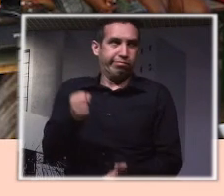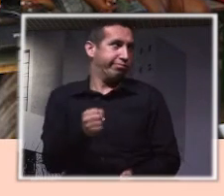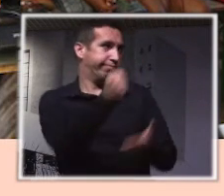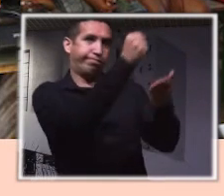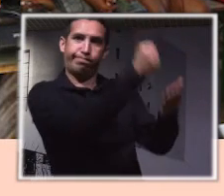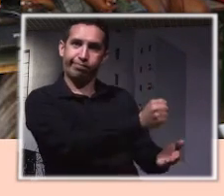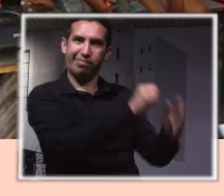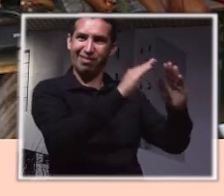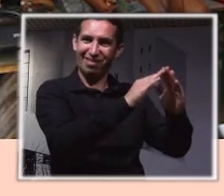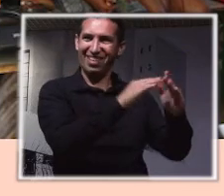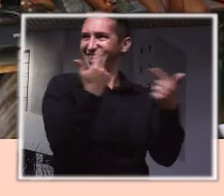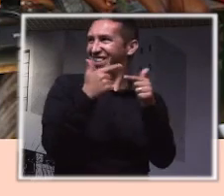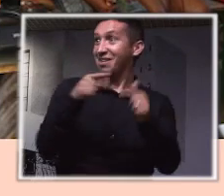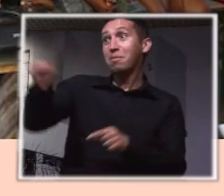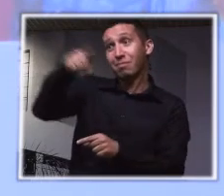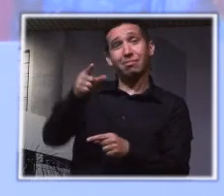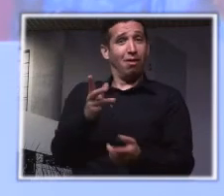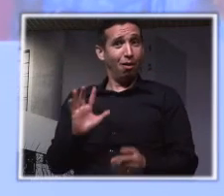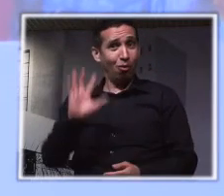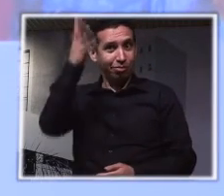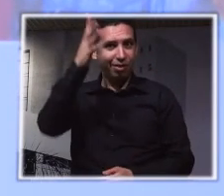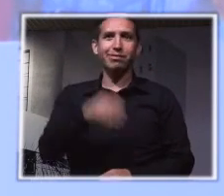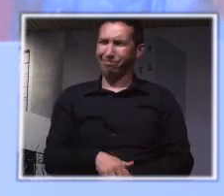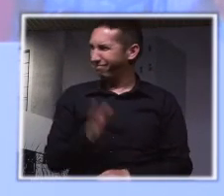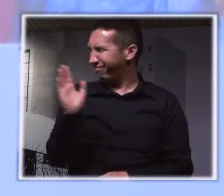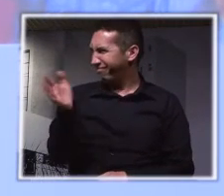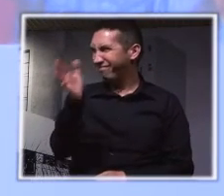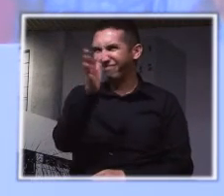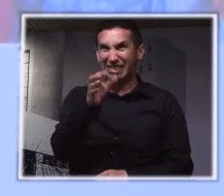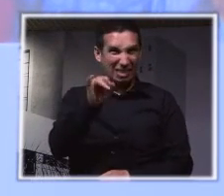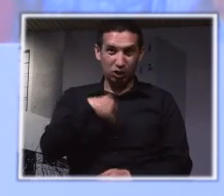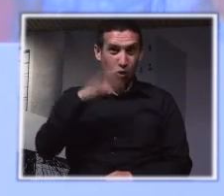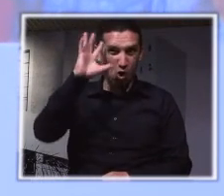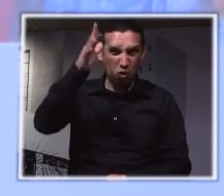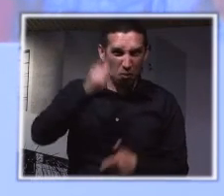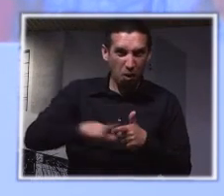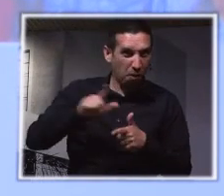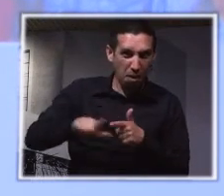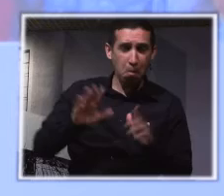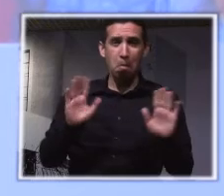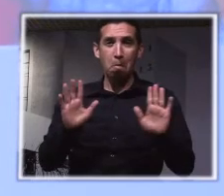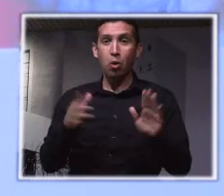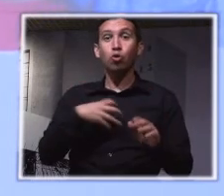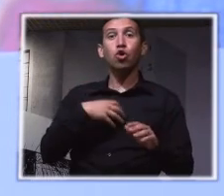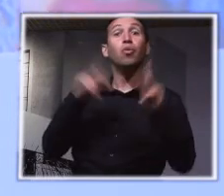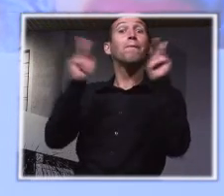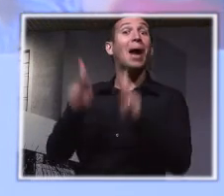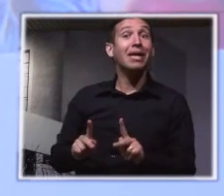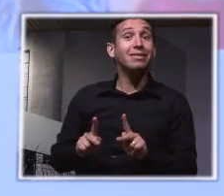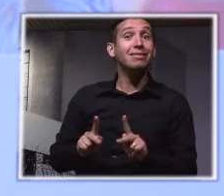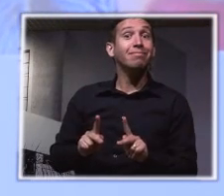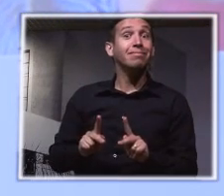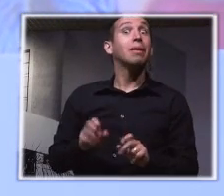isso, todo mundo ri, porque é universal esse problema. E se a gente não resolve de maneira cooperativa, isso